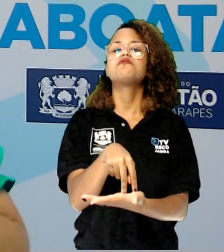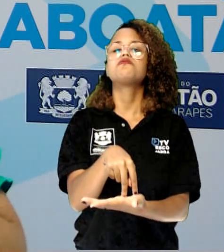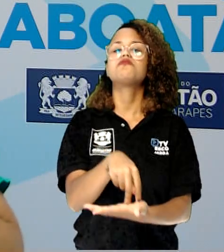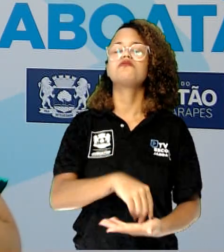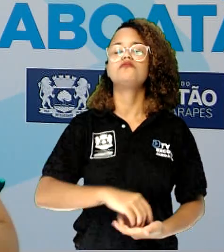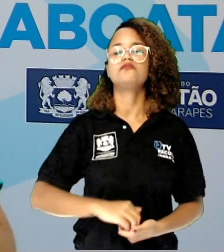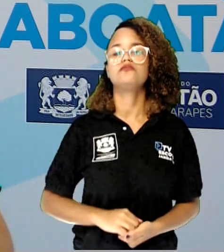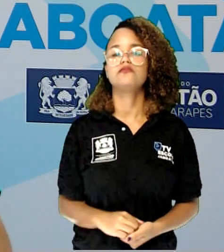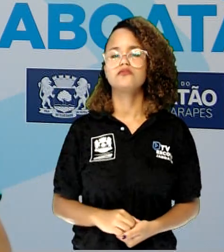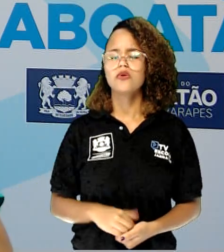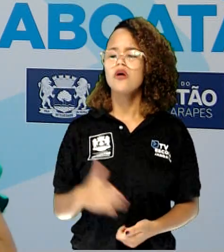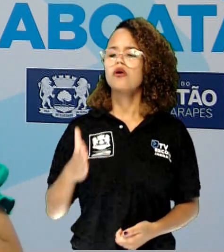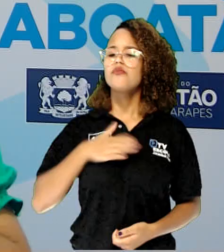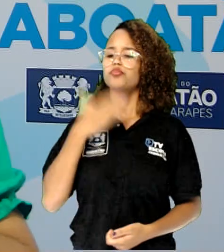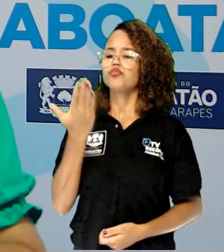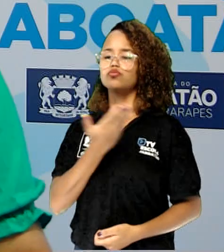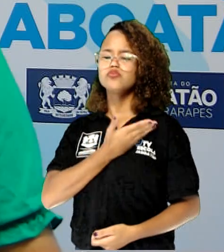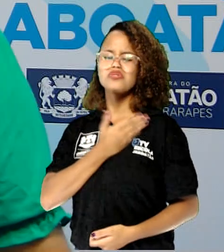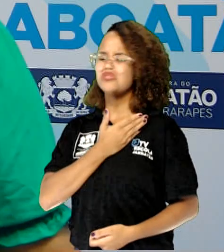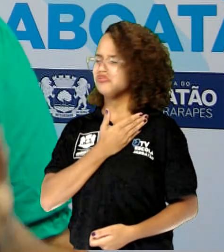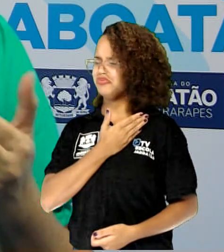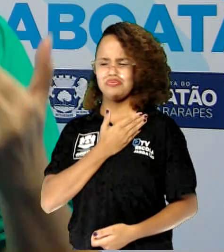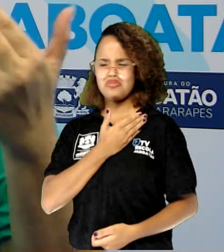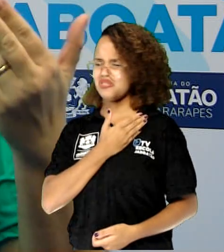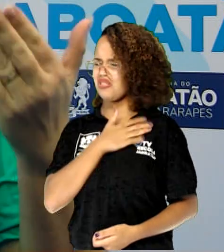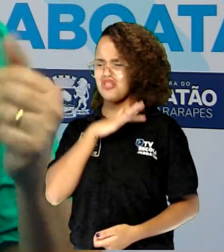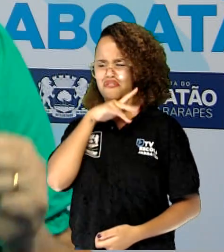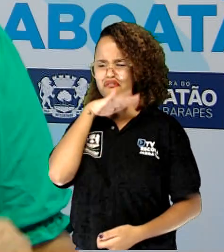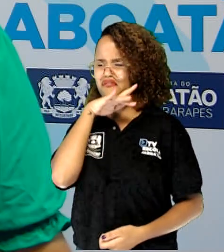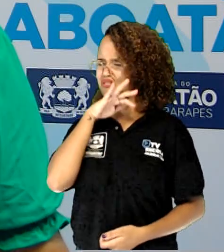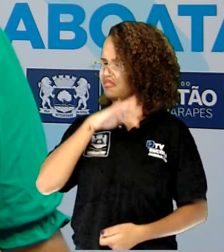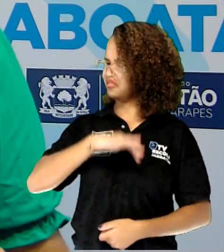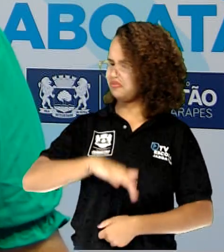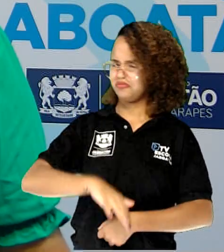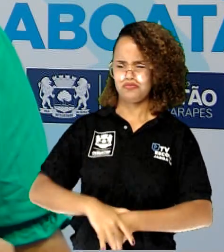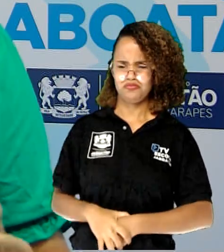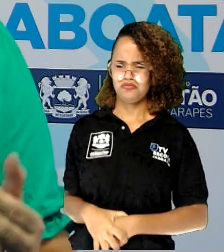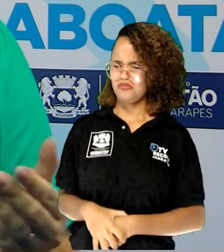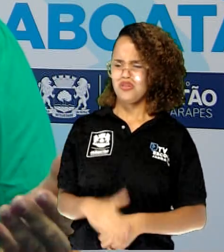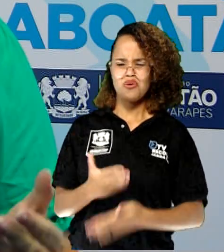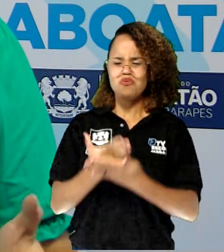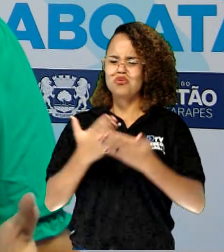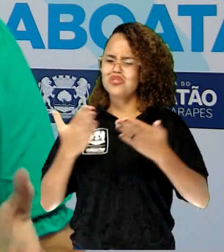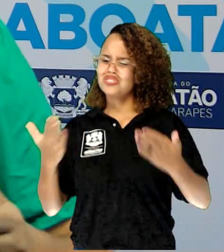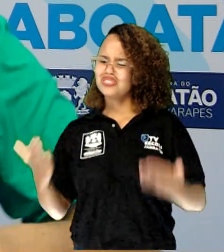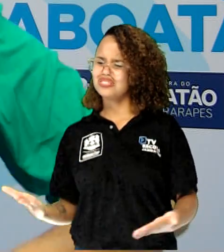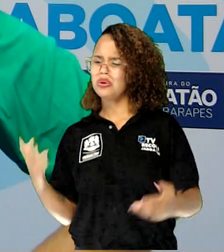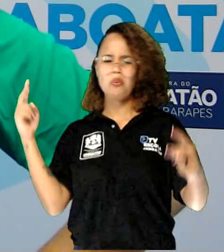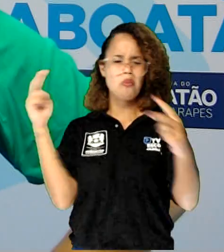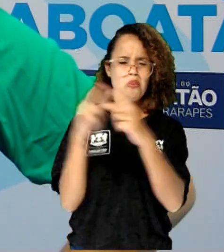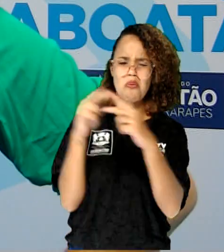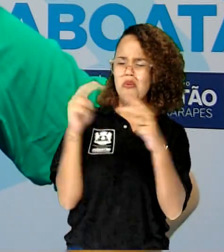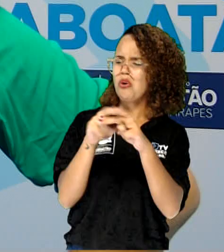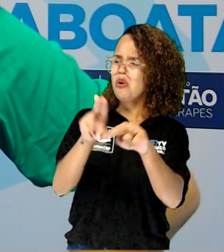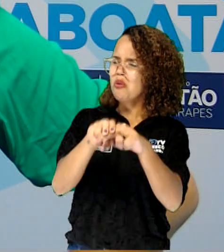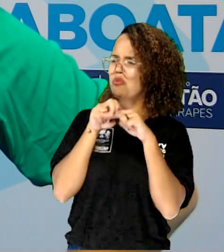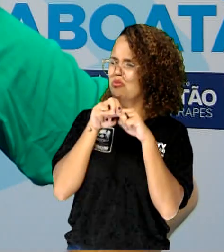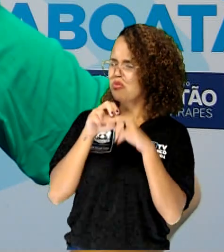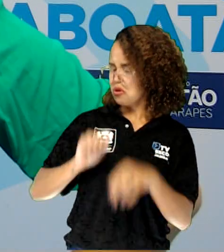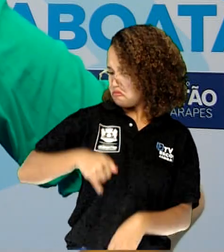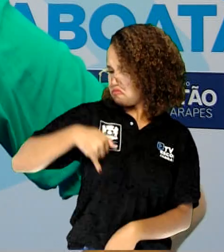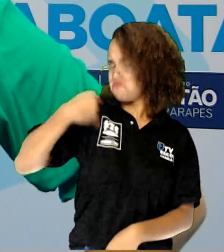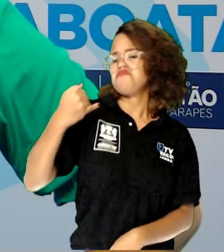Ah, meus amigos, que horror! Vejam que disparidade! Vocês estão se agredindo só por causa de